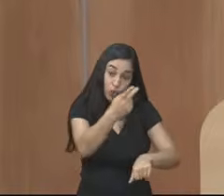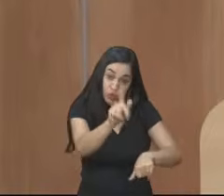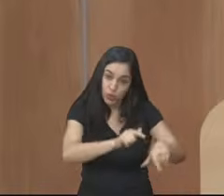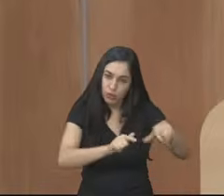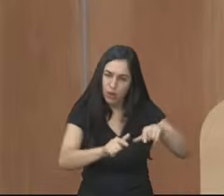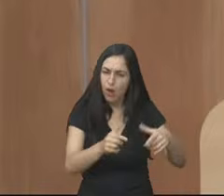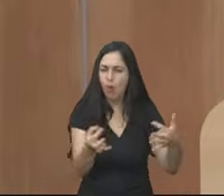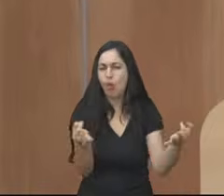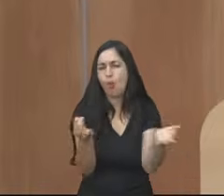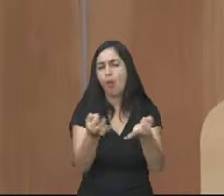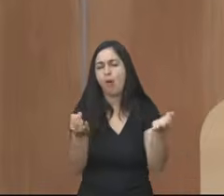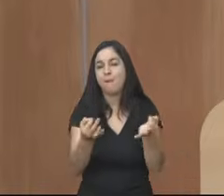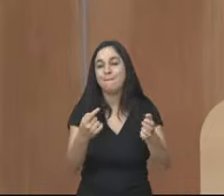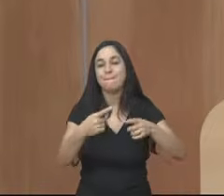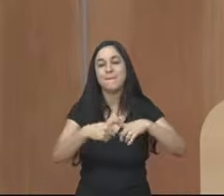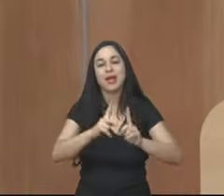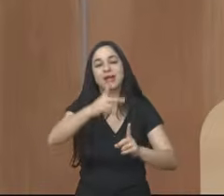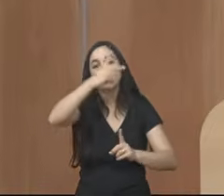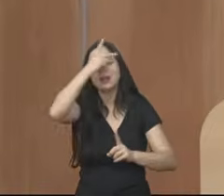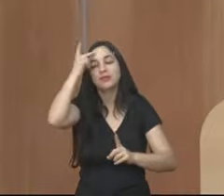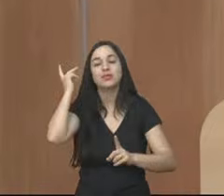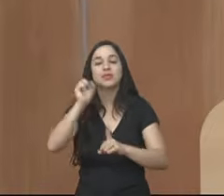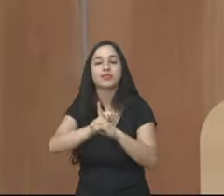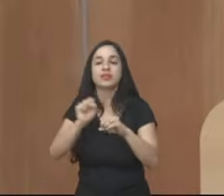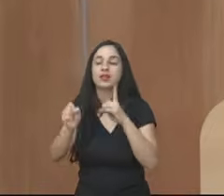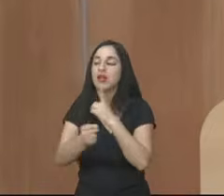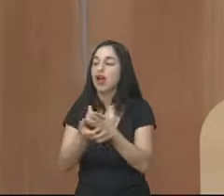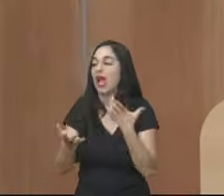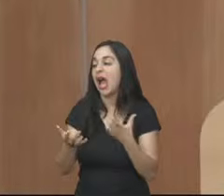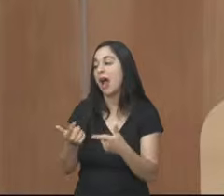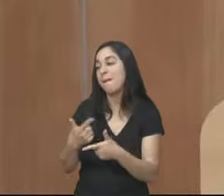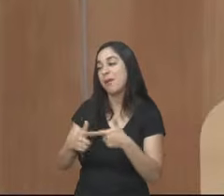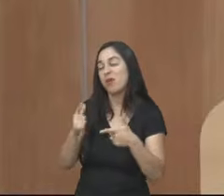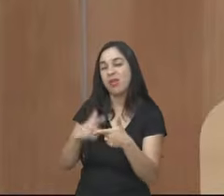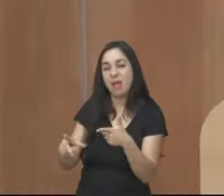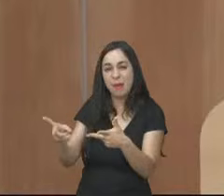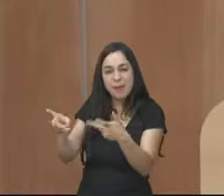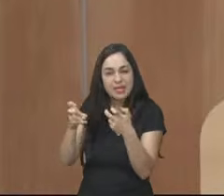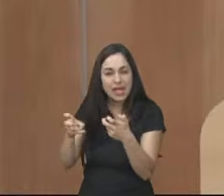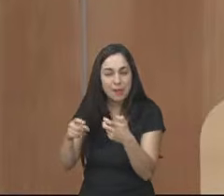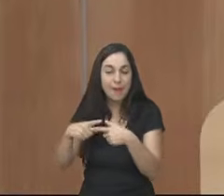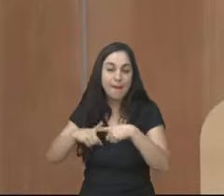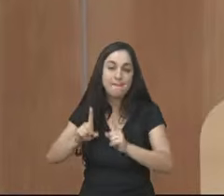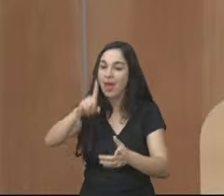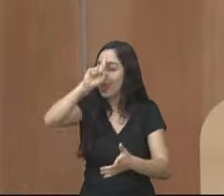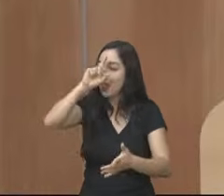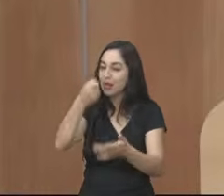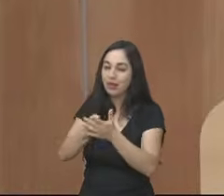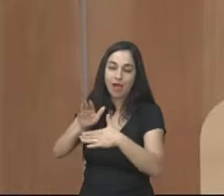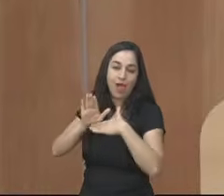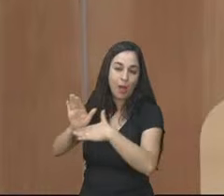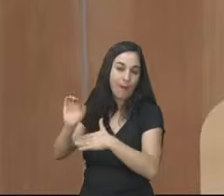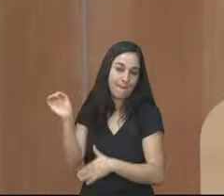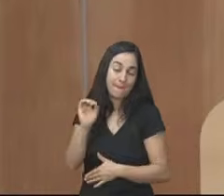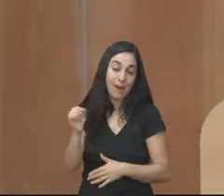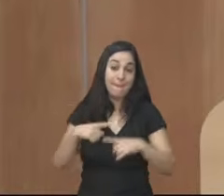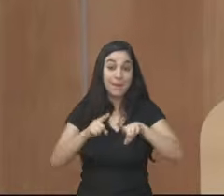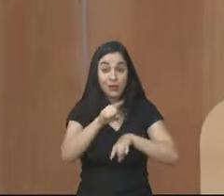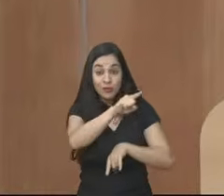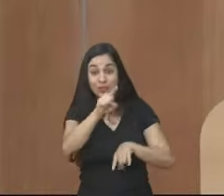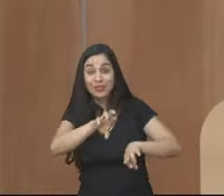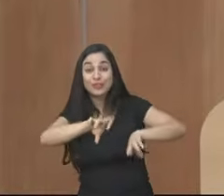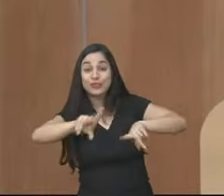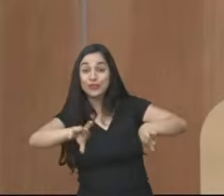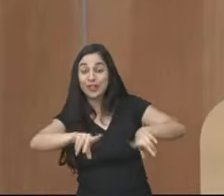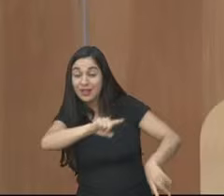quer sempre que o ser humano seja o lixo, né? E vocês recuperam vidas. Talvez